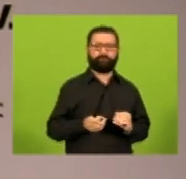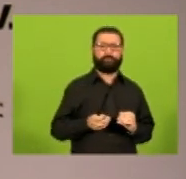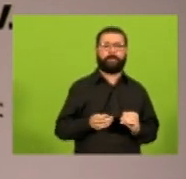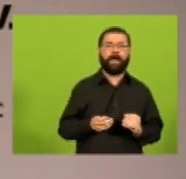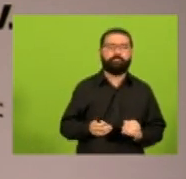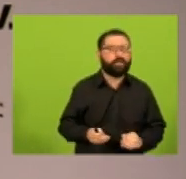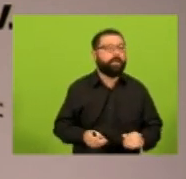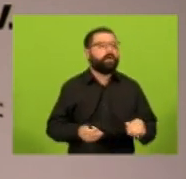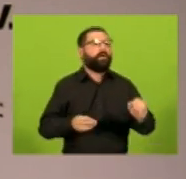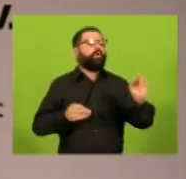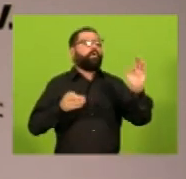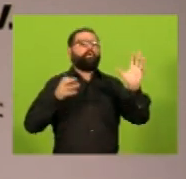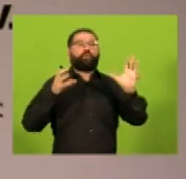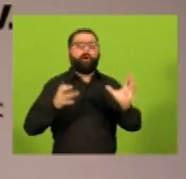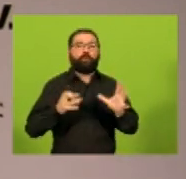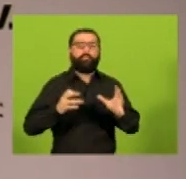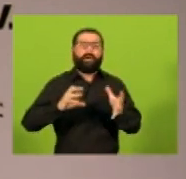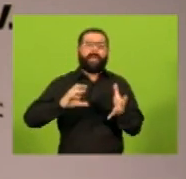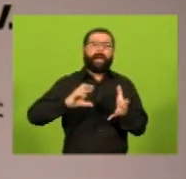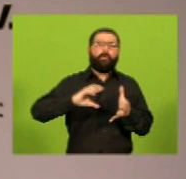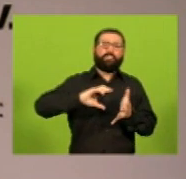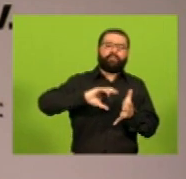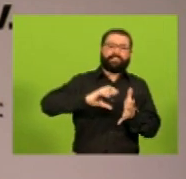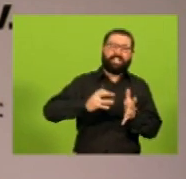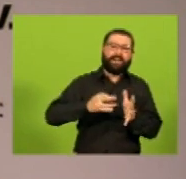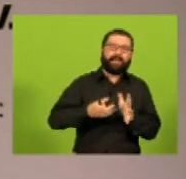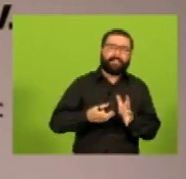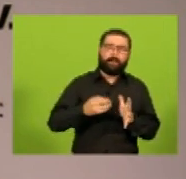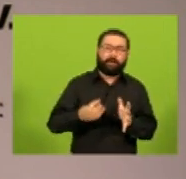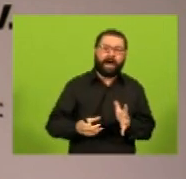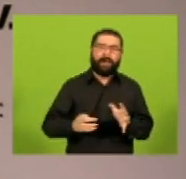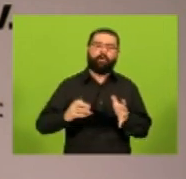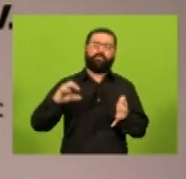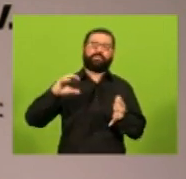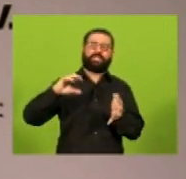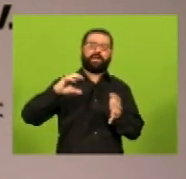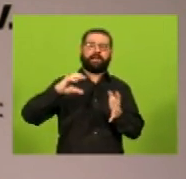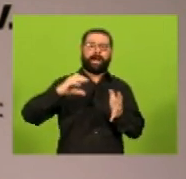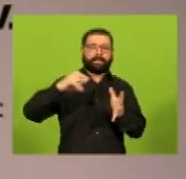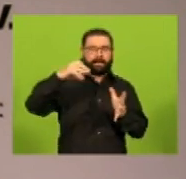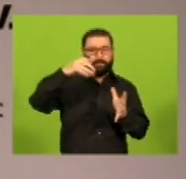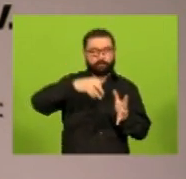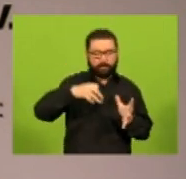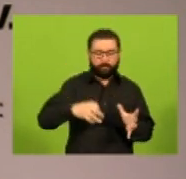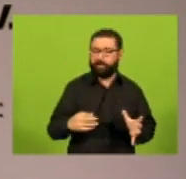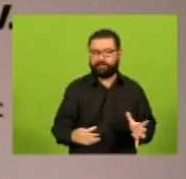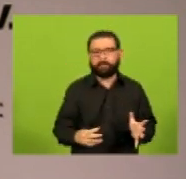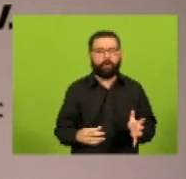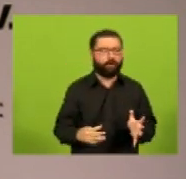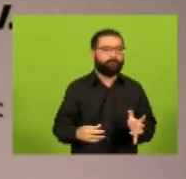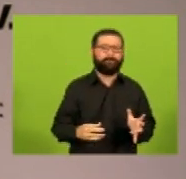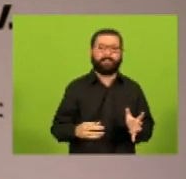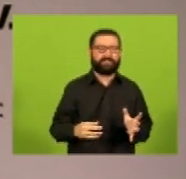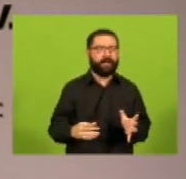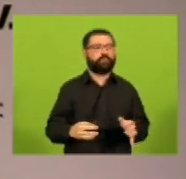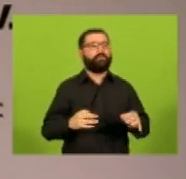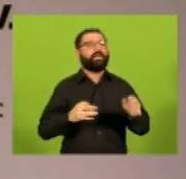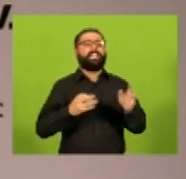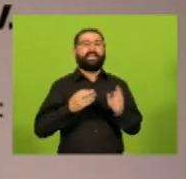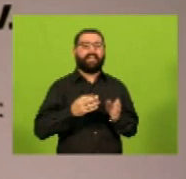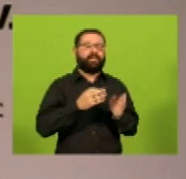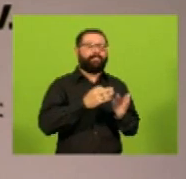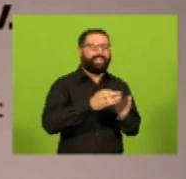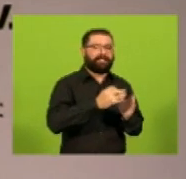ponta, tá? O corpo é aonde você engata na barra ou você engata ali no seu pulverizador, tá